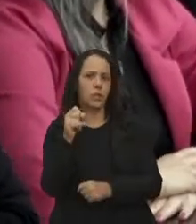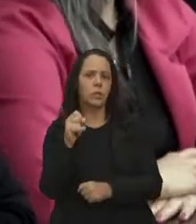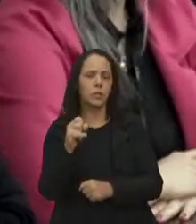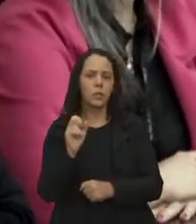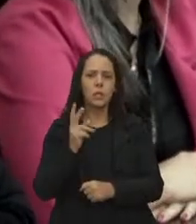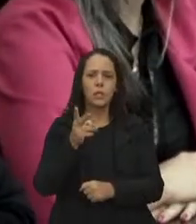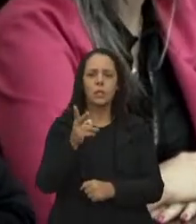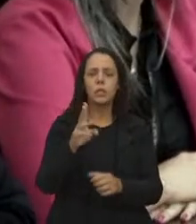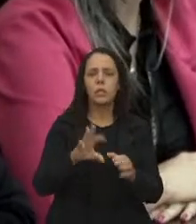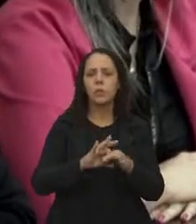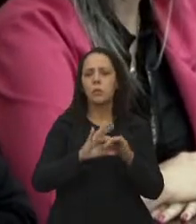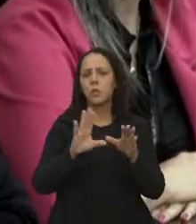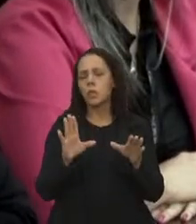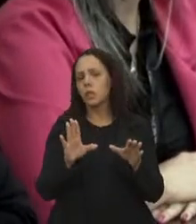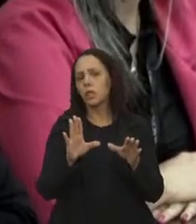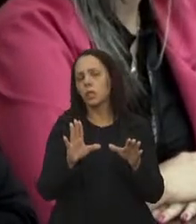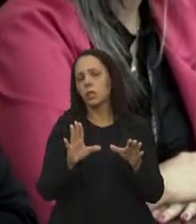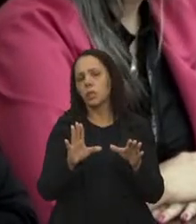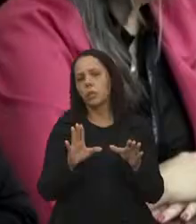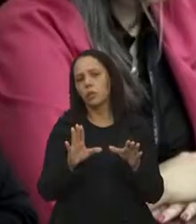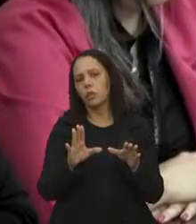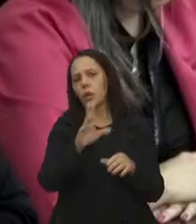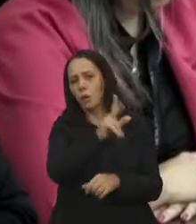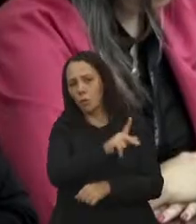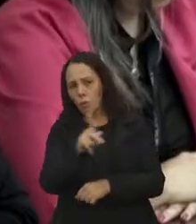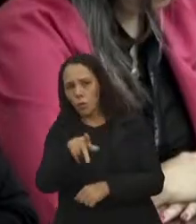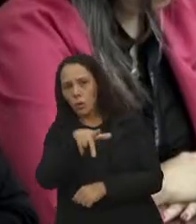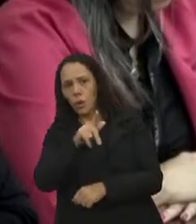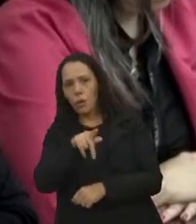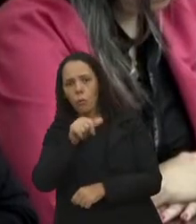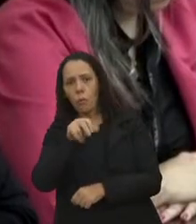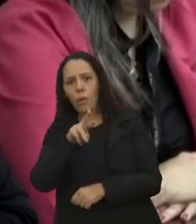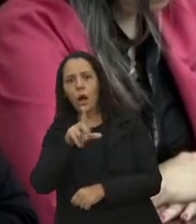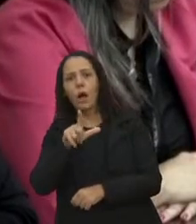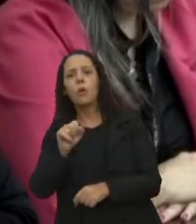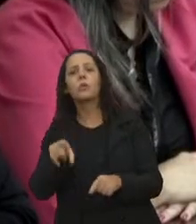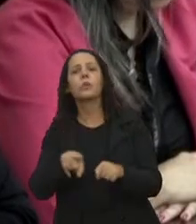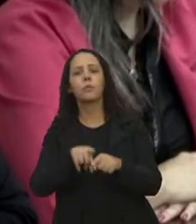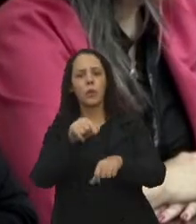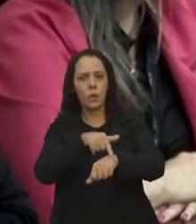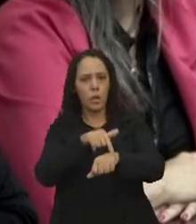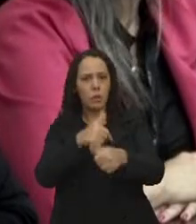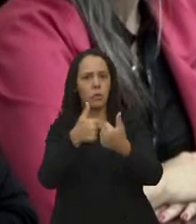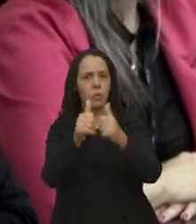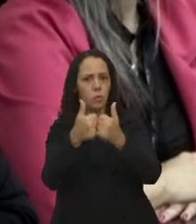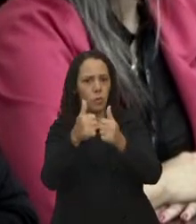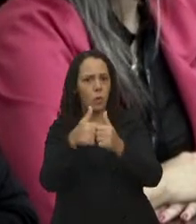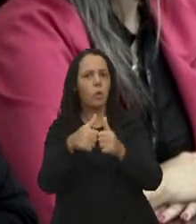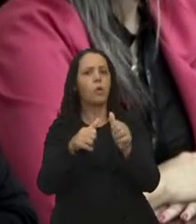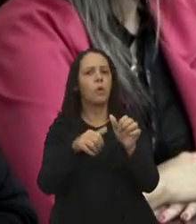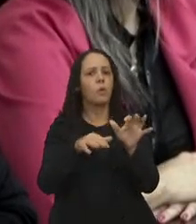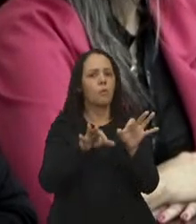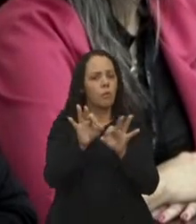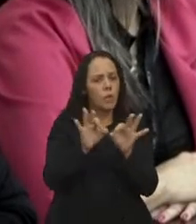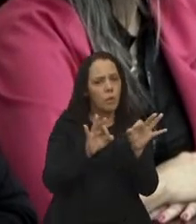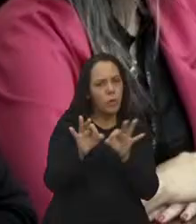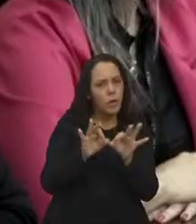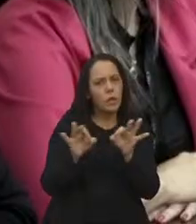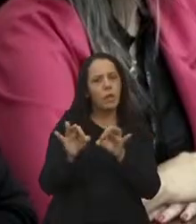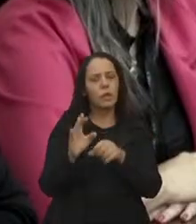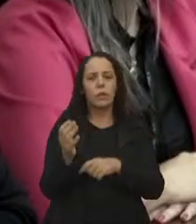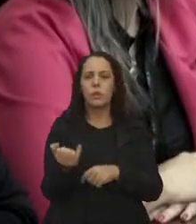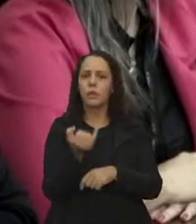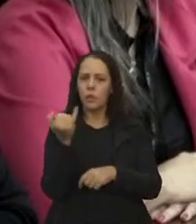sempre deixamos esse canal aberto, na época do professor Paulo também, as questões de itinerários, para a gente fazer o ajuste. Então, acho que é muito importante